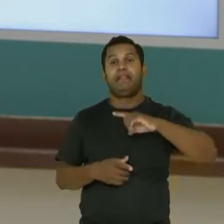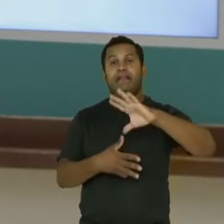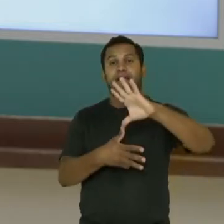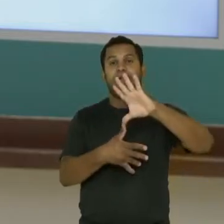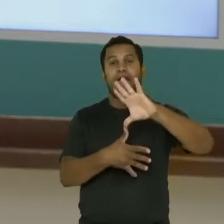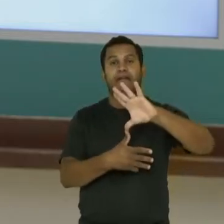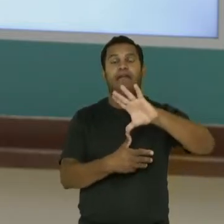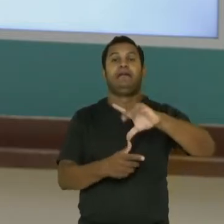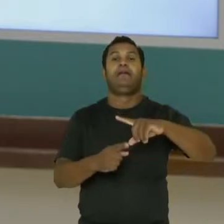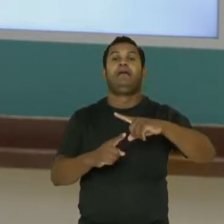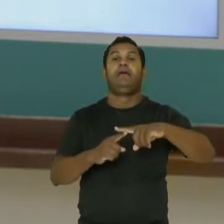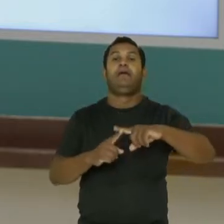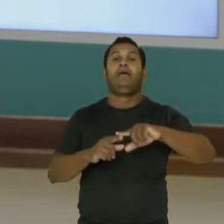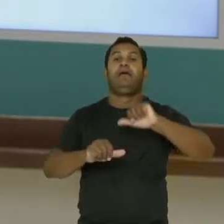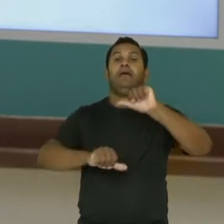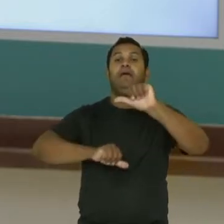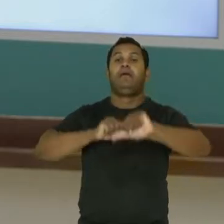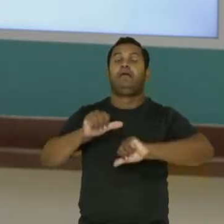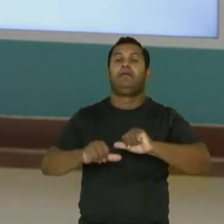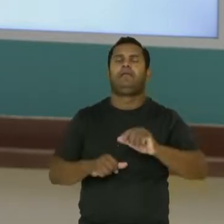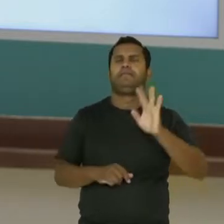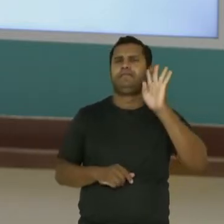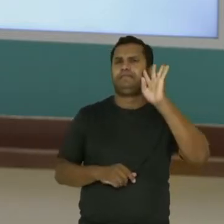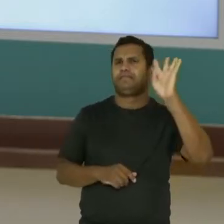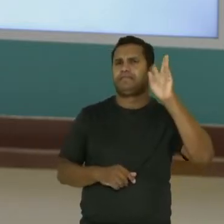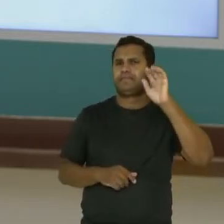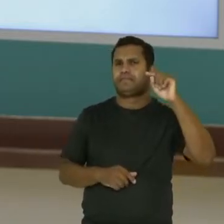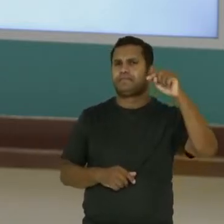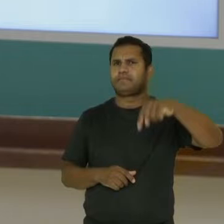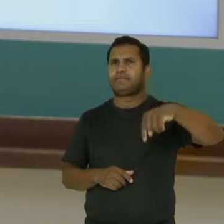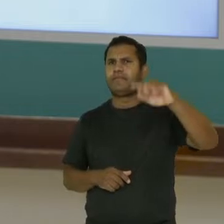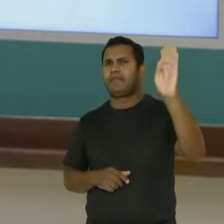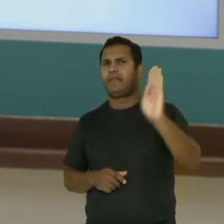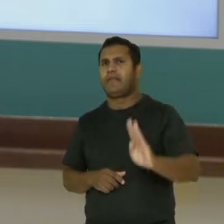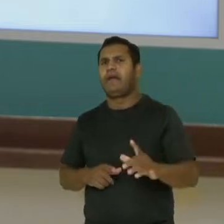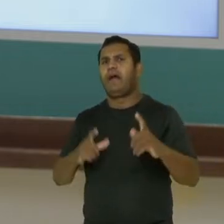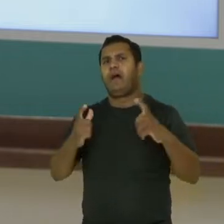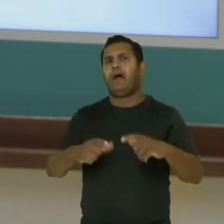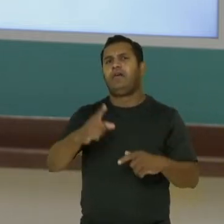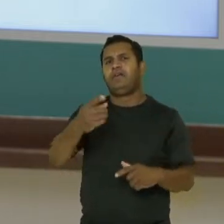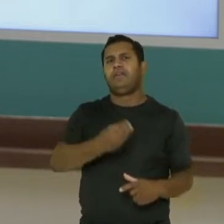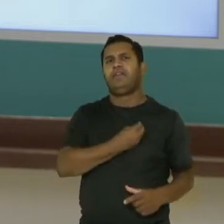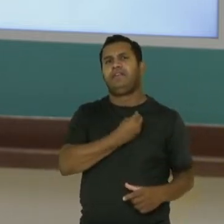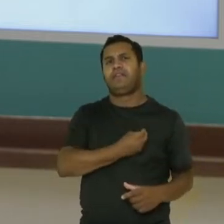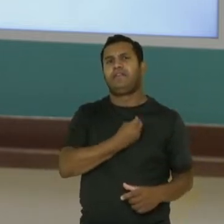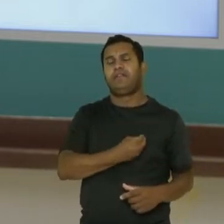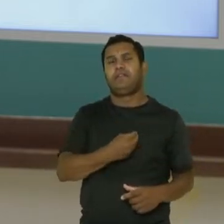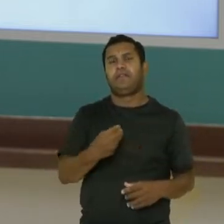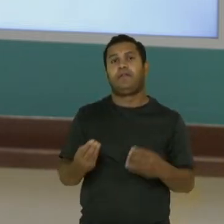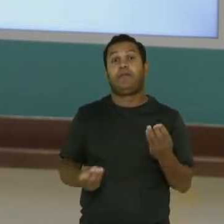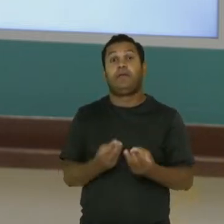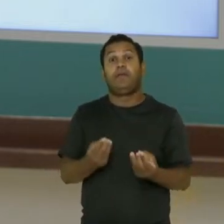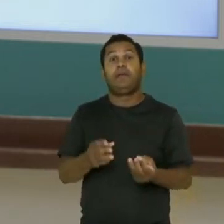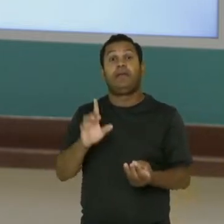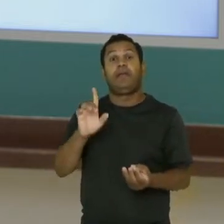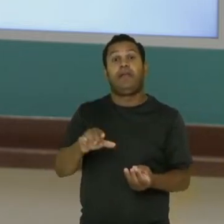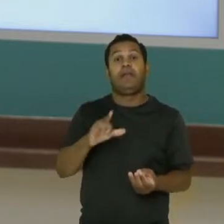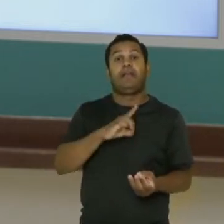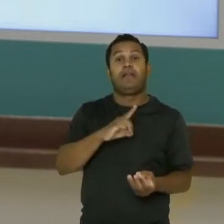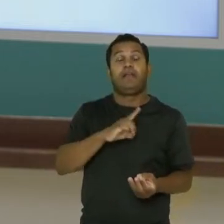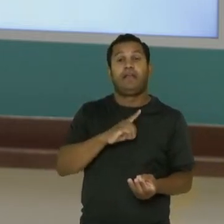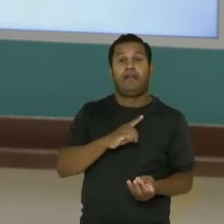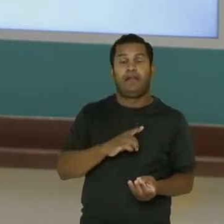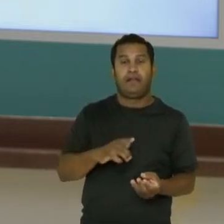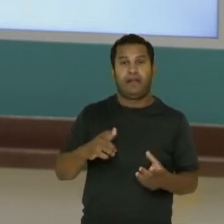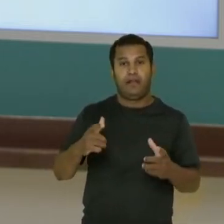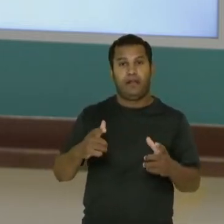você vive, é uma região específica do Brasil ou é uma região específica do estado que você vive? Então, quais são as